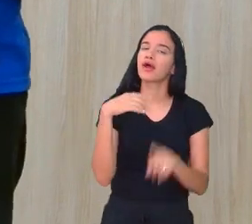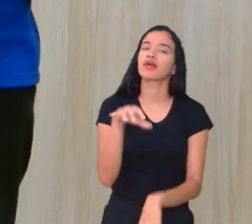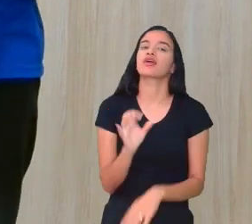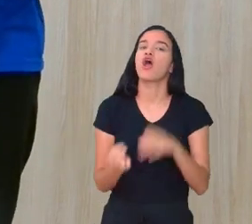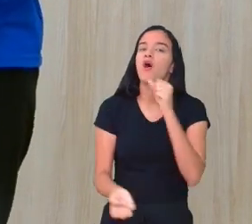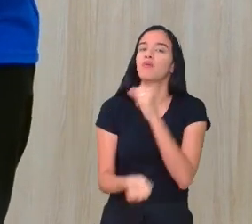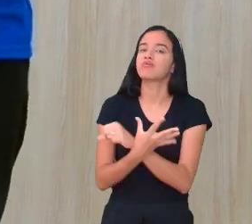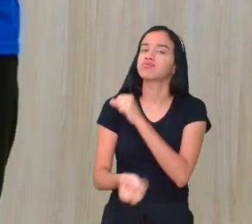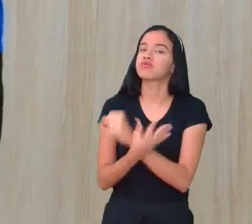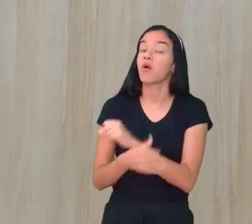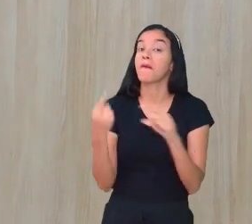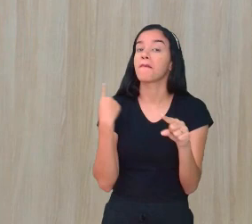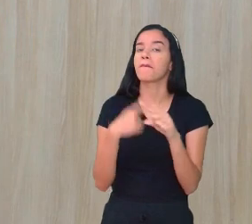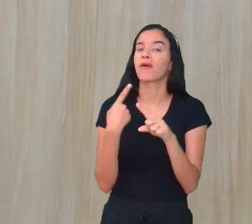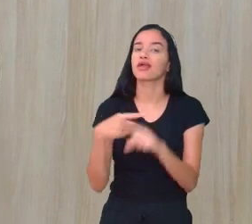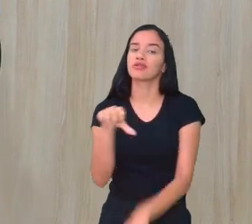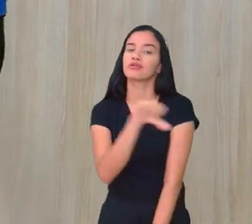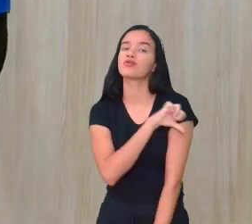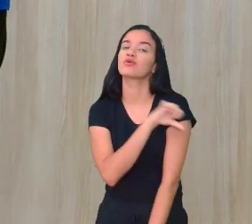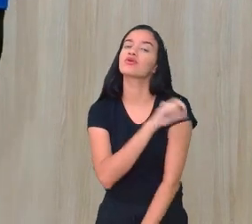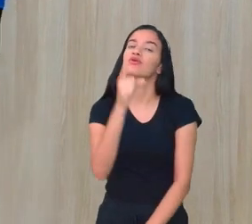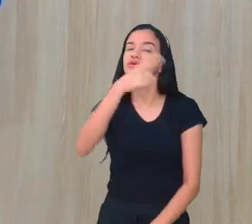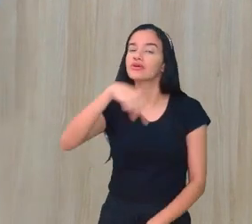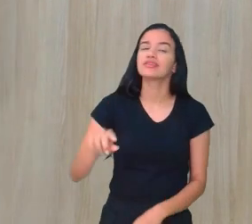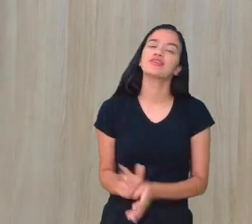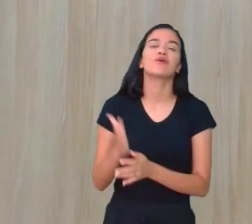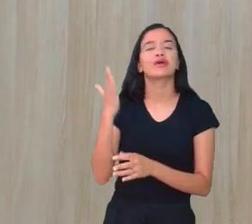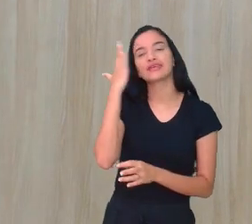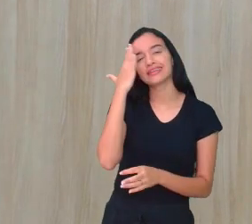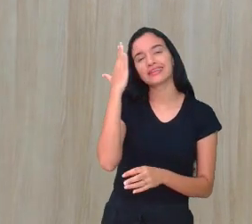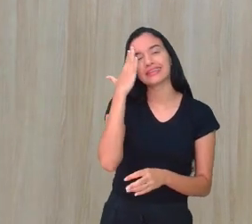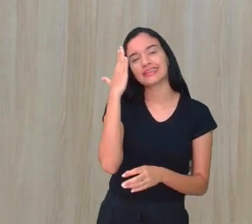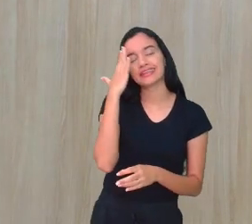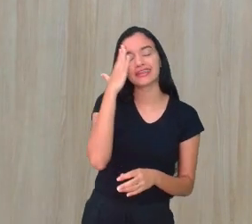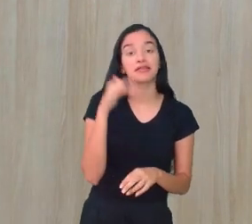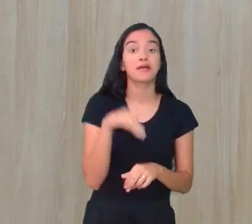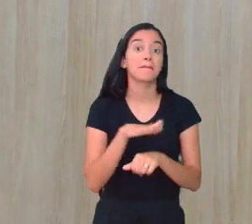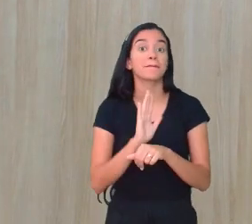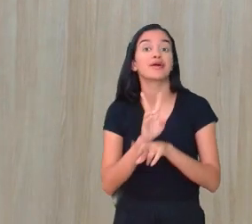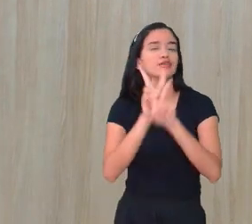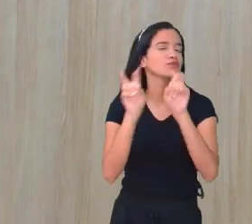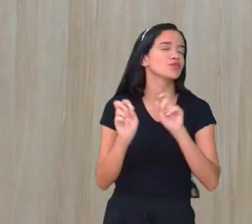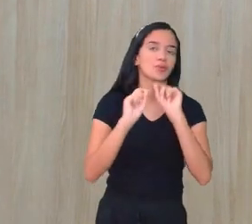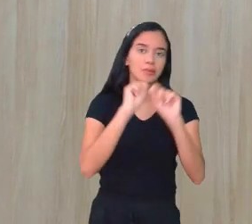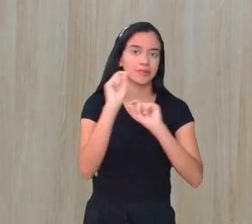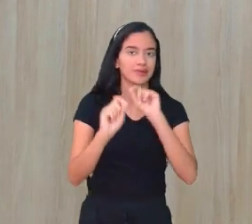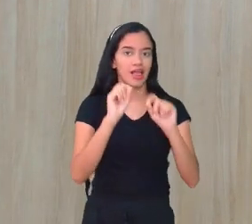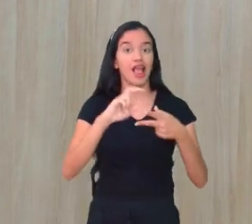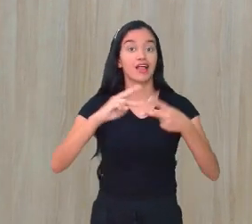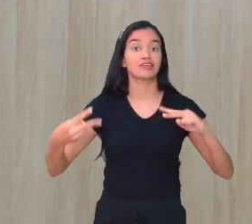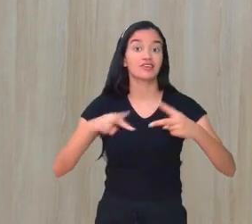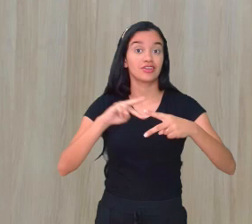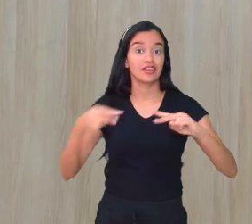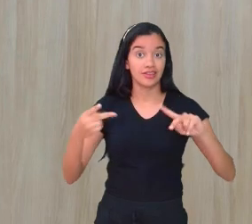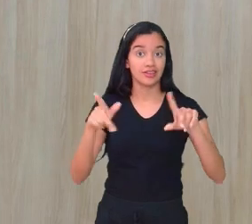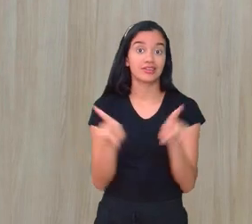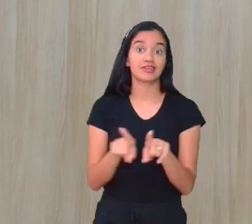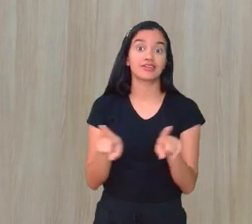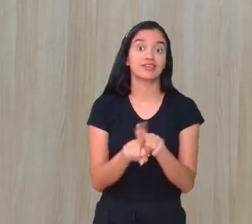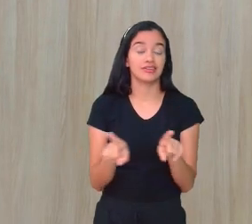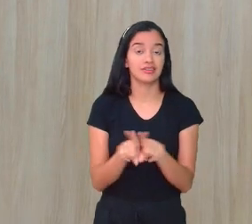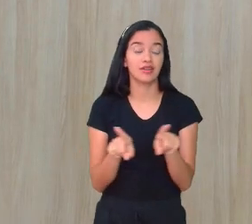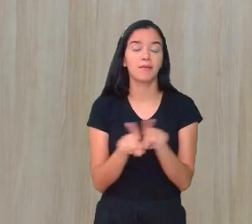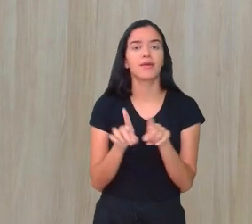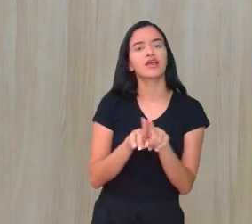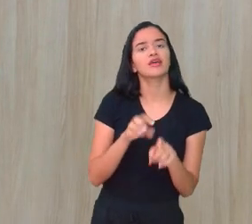vão conseguir estudar mais, né, entender mais sobre a genética na área de ciências, e ainda mais no ensino médio, né,